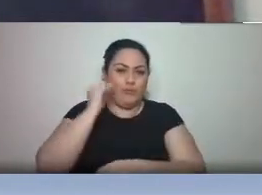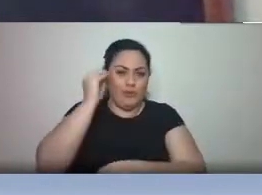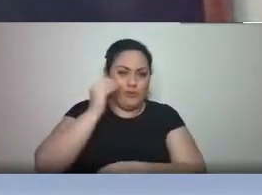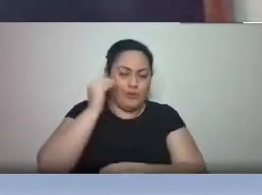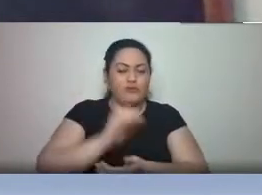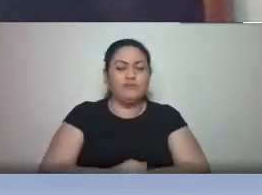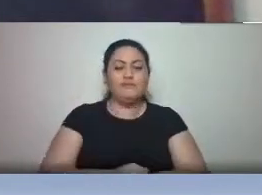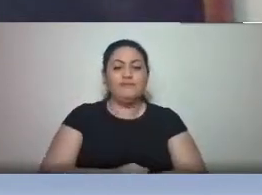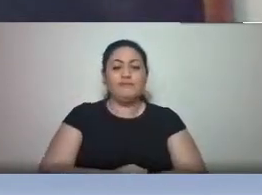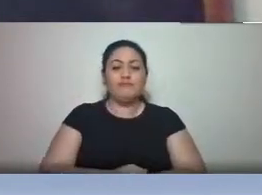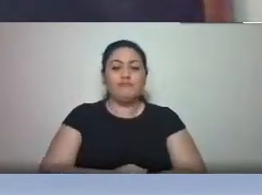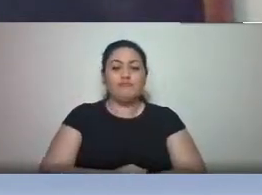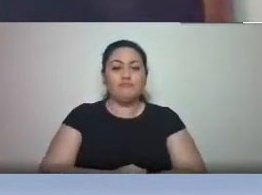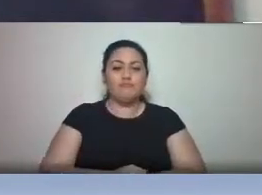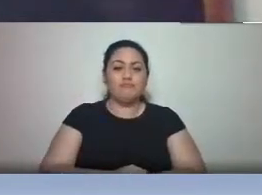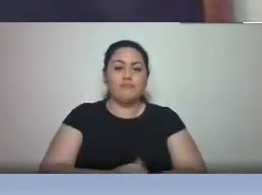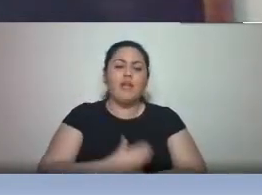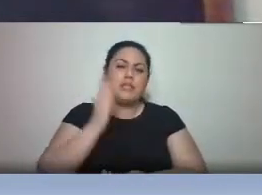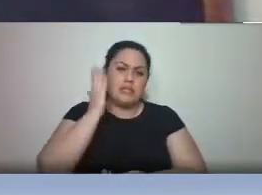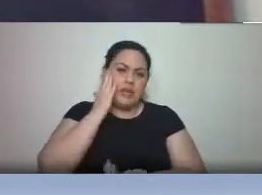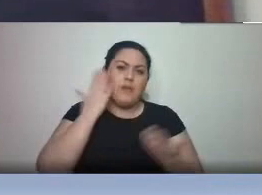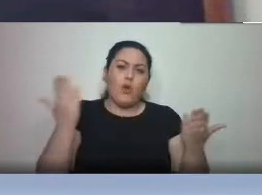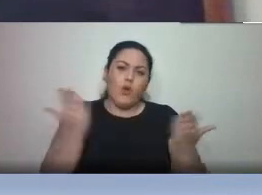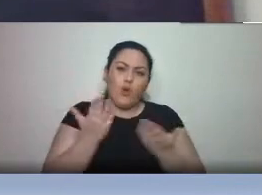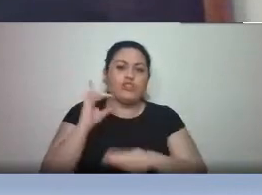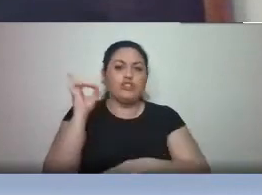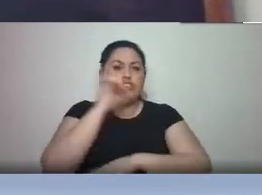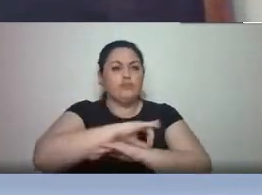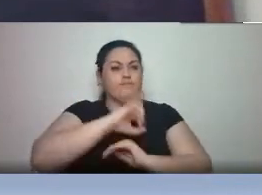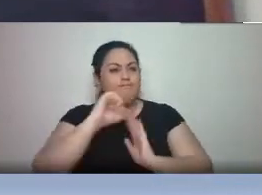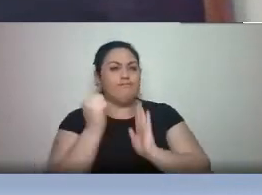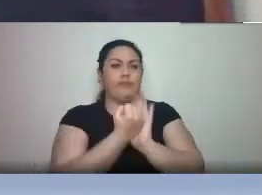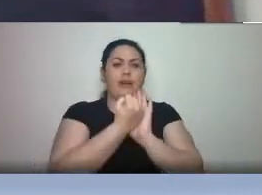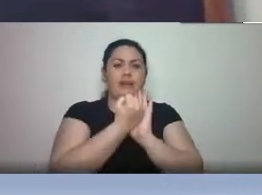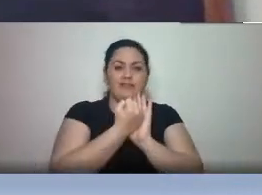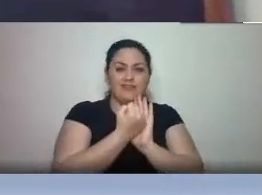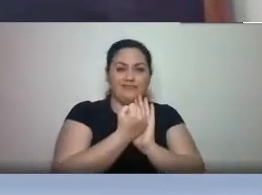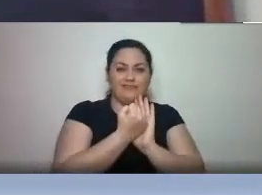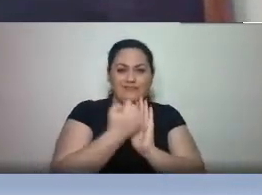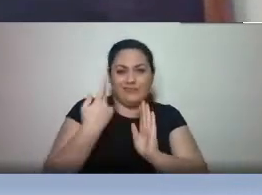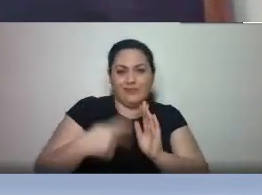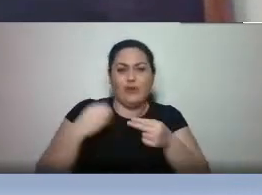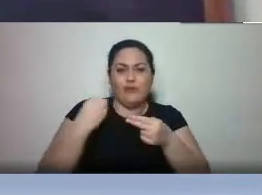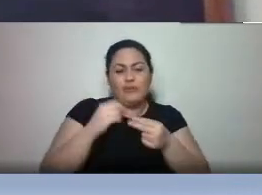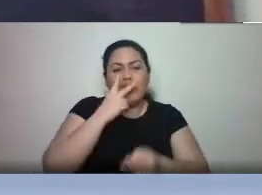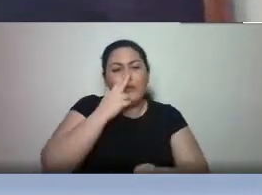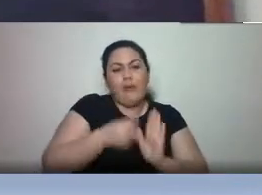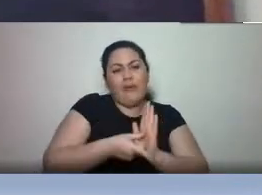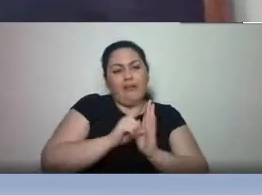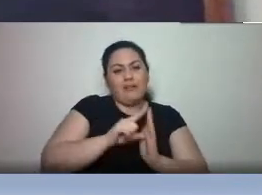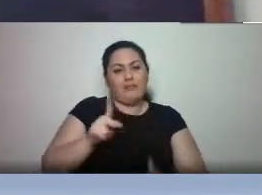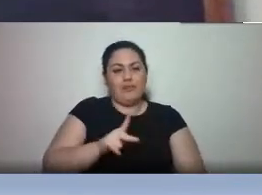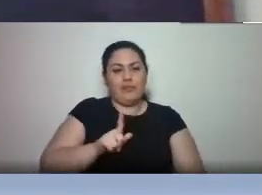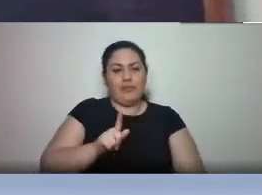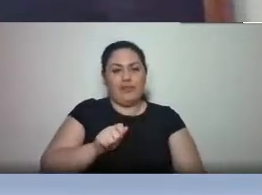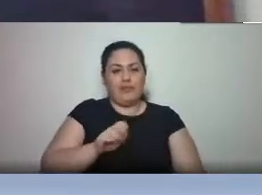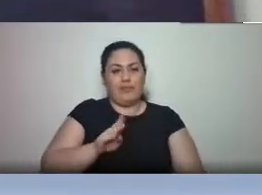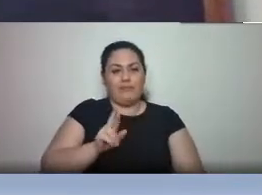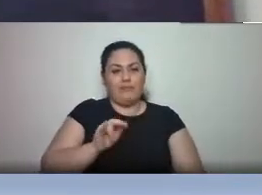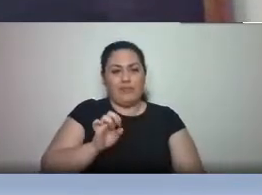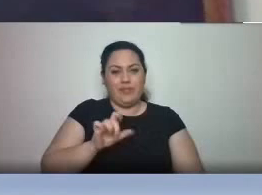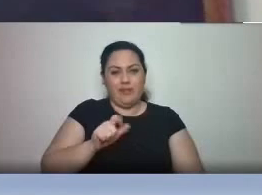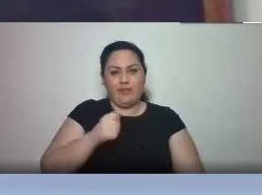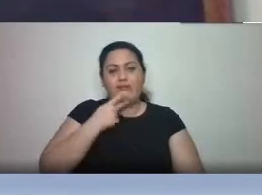Consideramos que hoje é uma data histórica, como já disse a professora Gabriela. As formaturas sempre o são, na medida em que